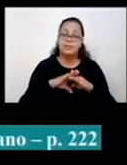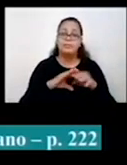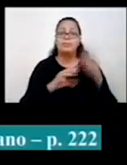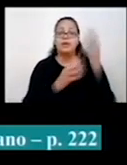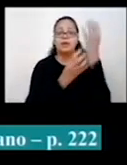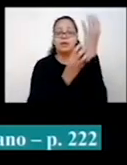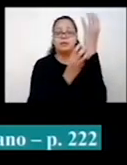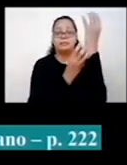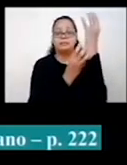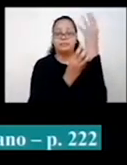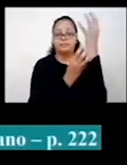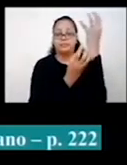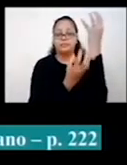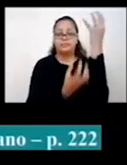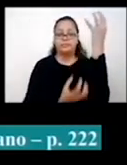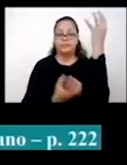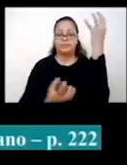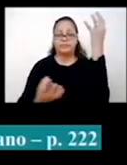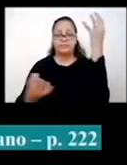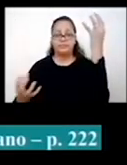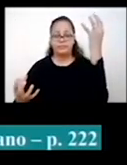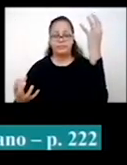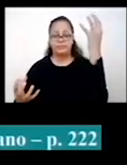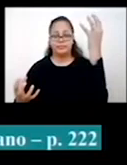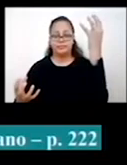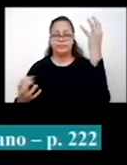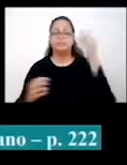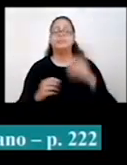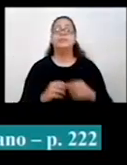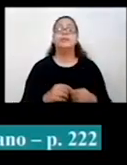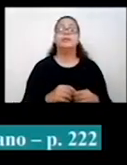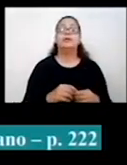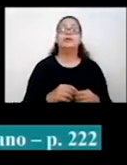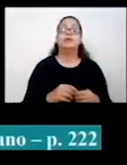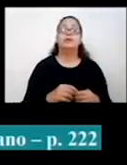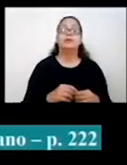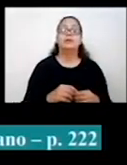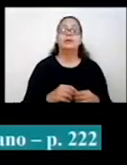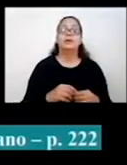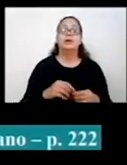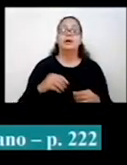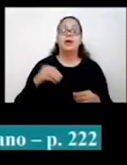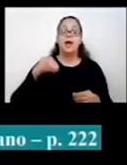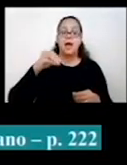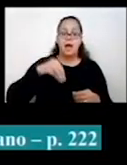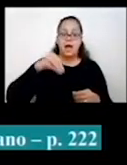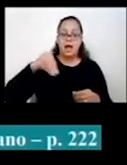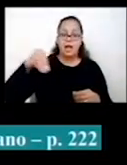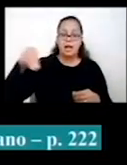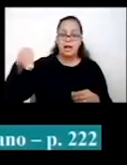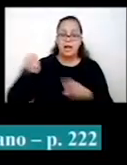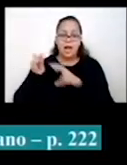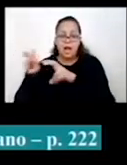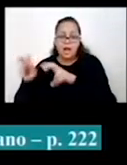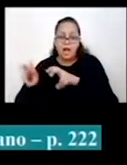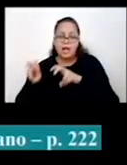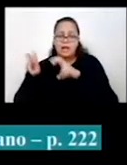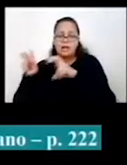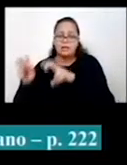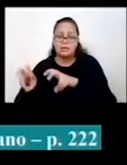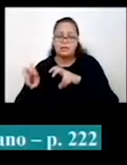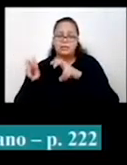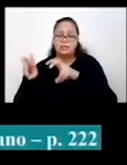cidade anterior, que tem as paisagens aí da floresta amazônica, certo? A agricultura de frutas na cidade